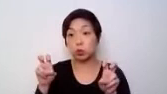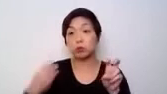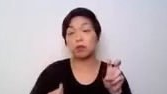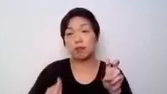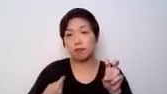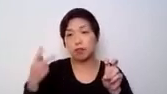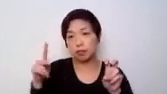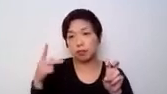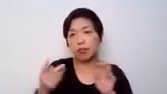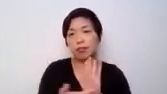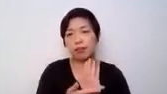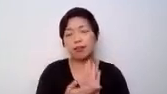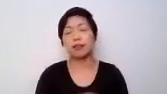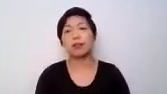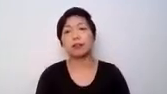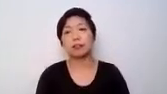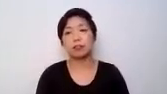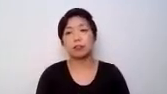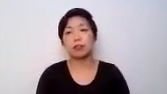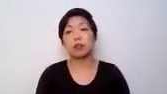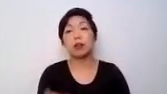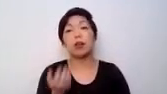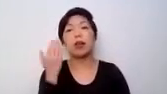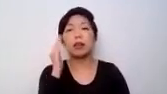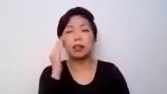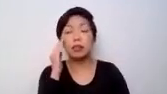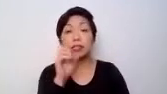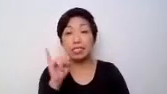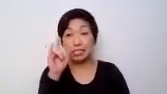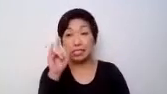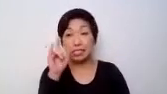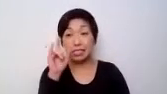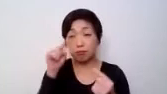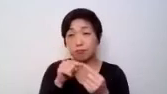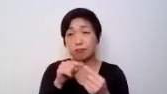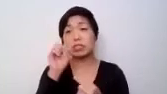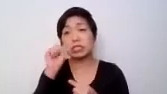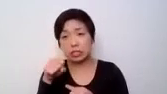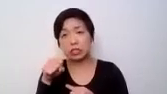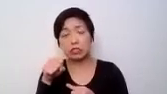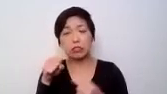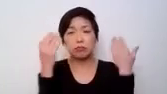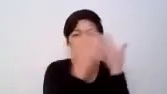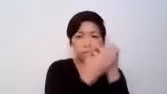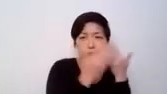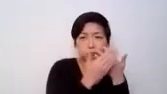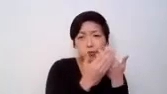2021 eu queria entender um pouco mais se realmente faz sentido essa invisibilidade essa retomada